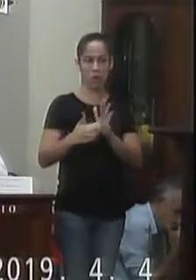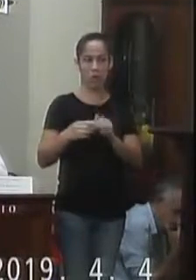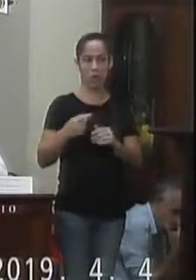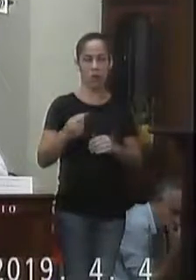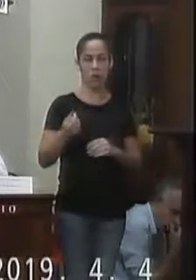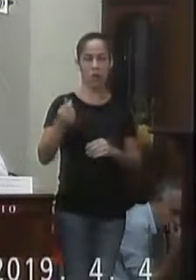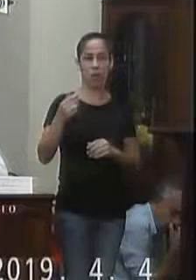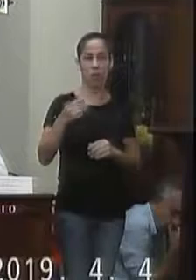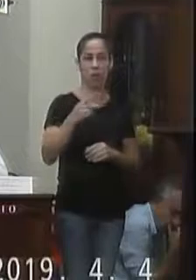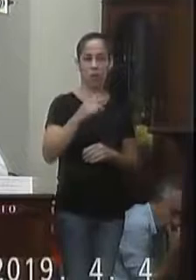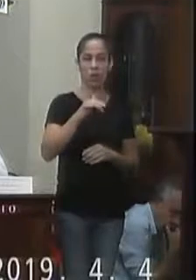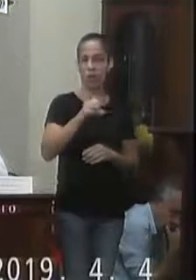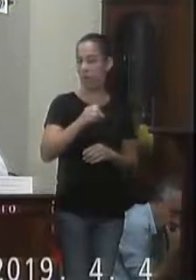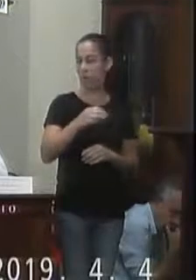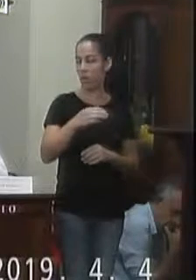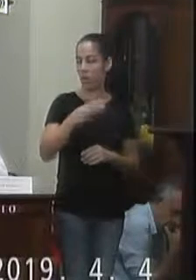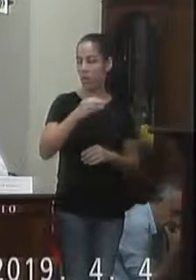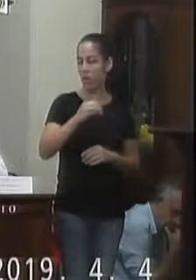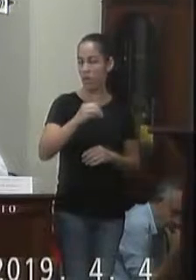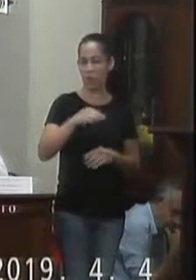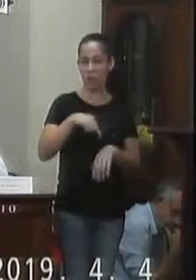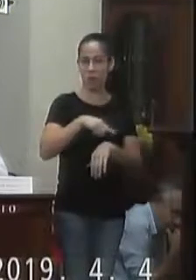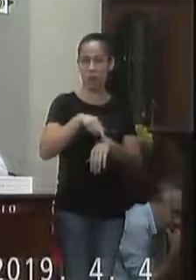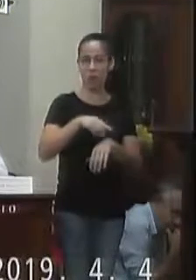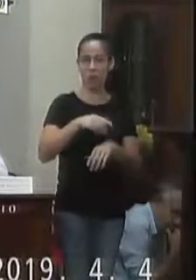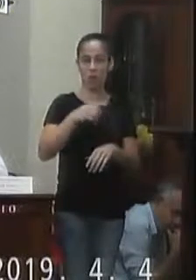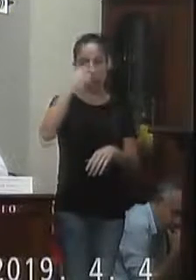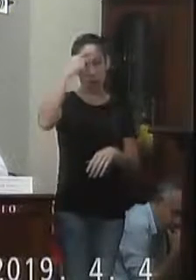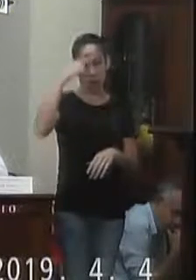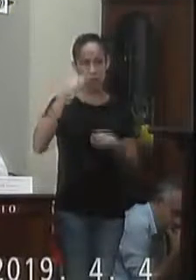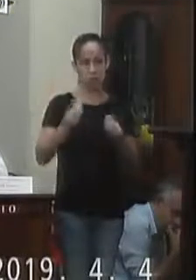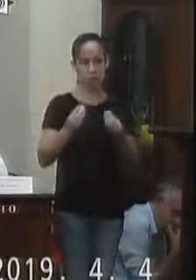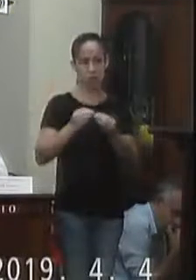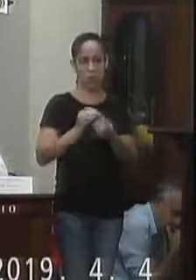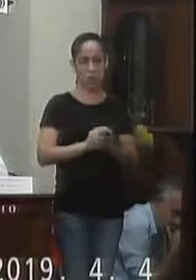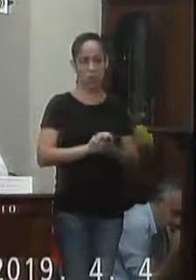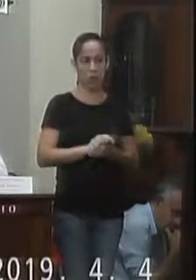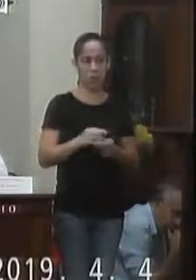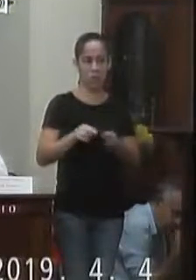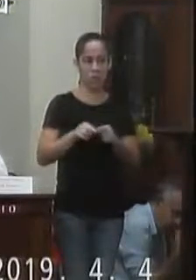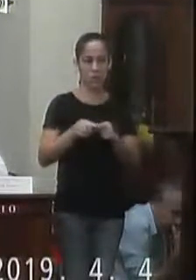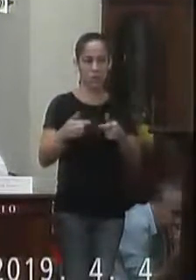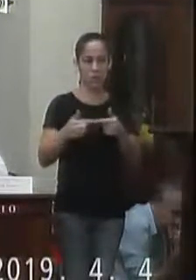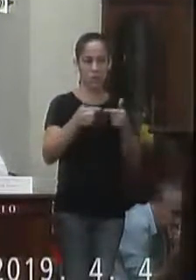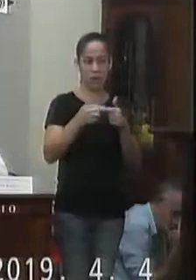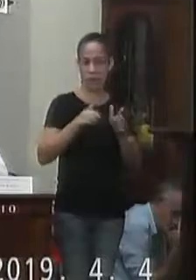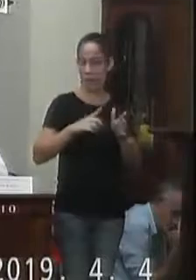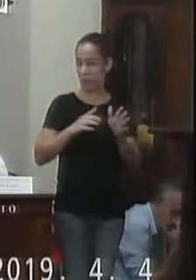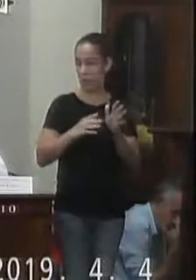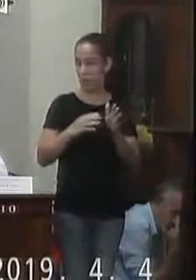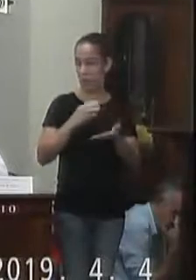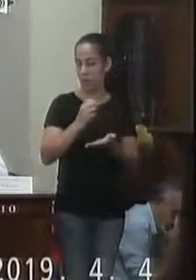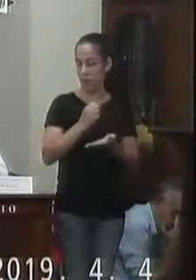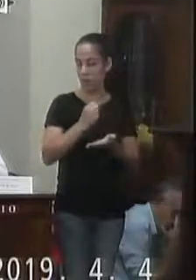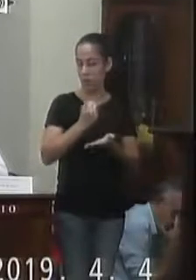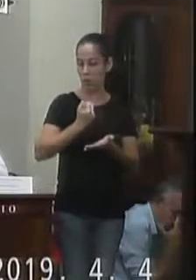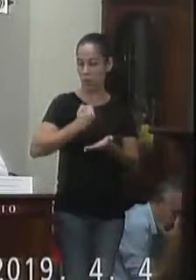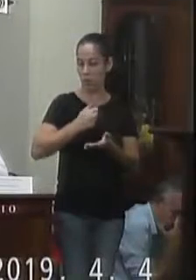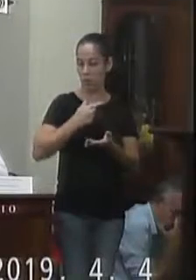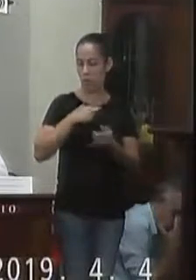salarial ao regime de 30 horas semanais para enfermeiros, técnicos e auxiliares de enfermagem. De acordo com o acórdão, que tem um número aqui,